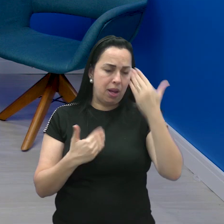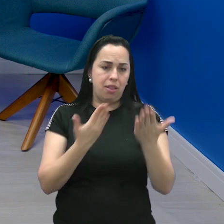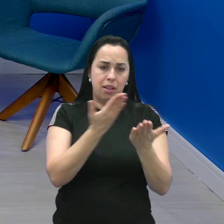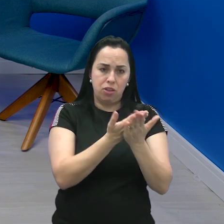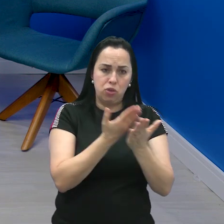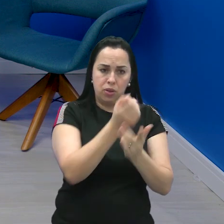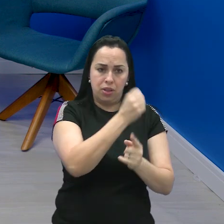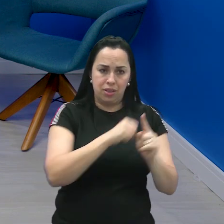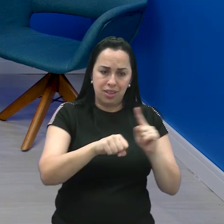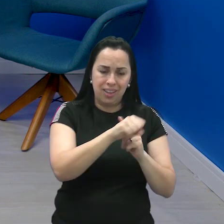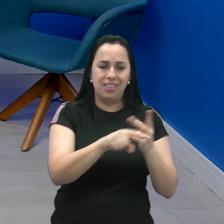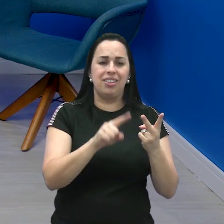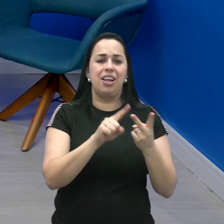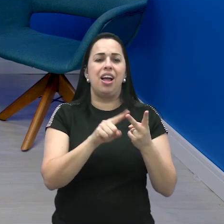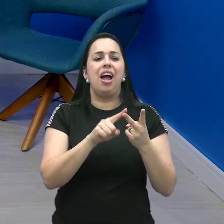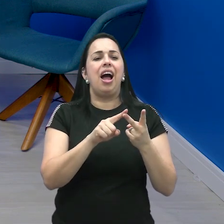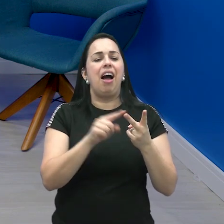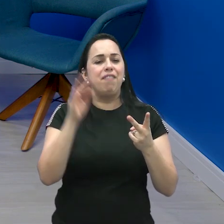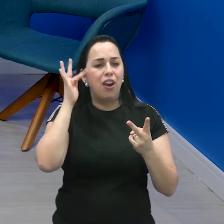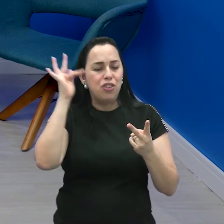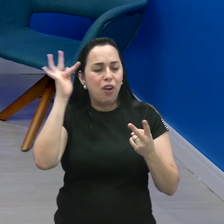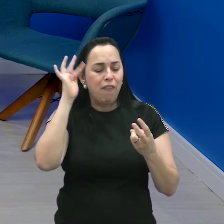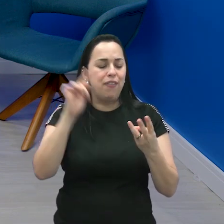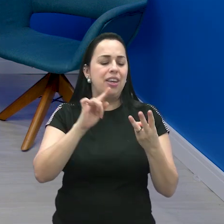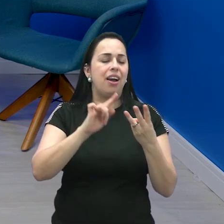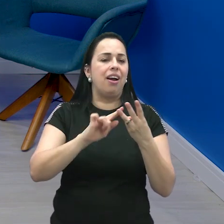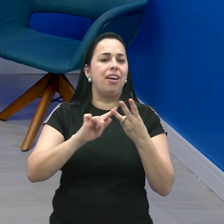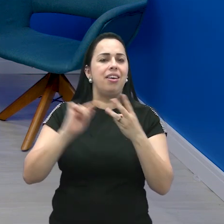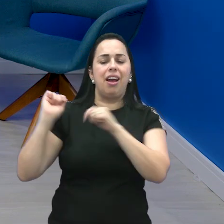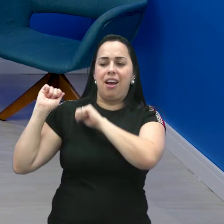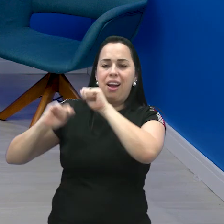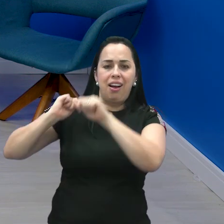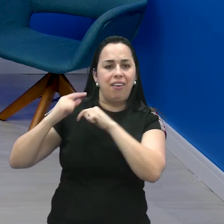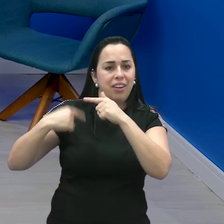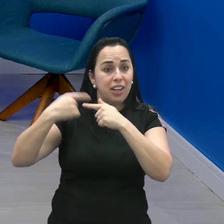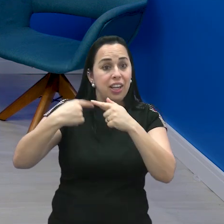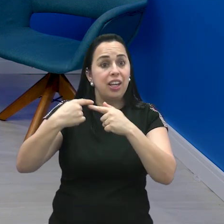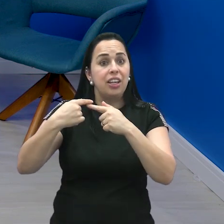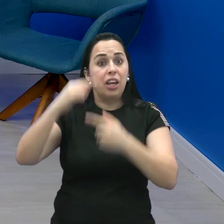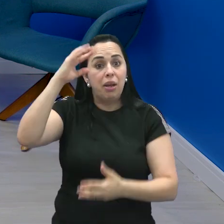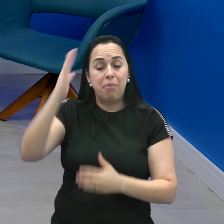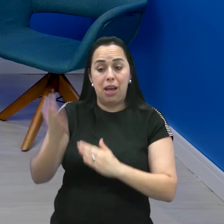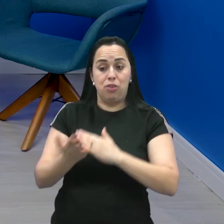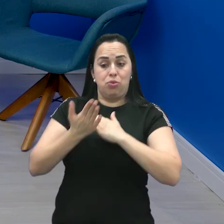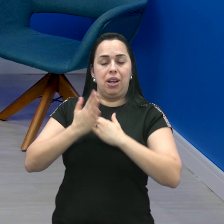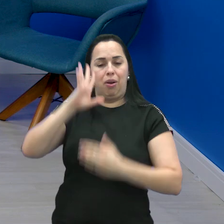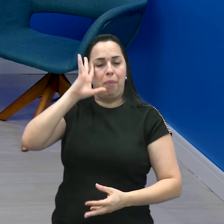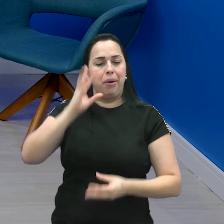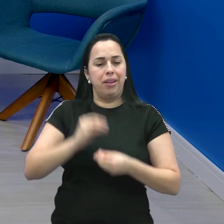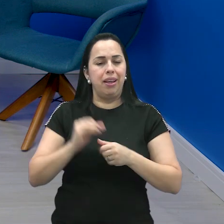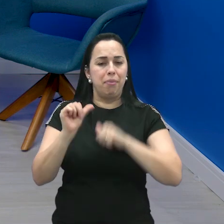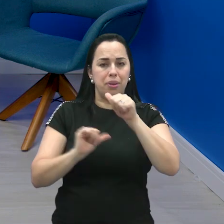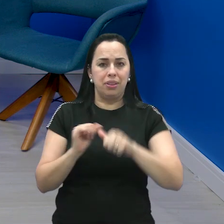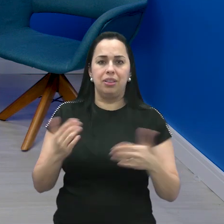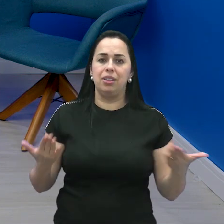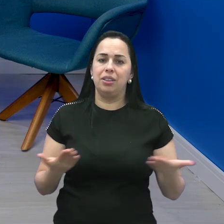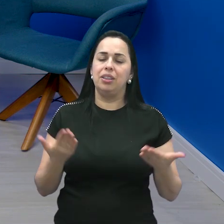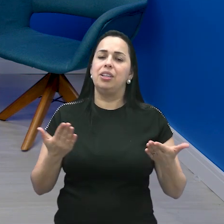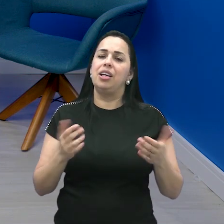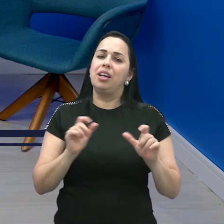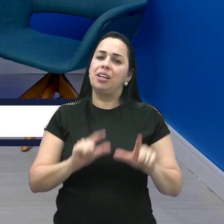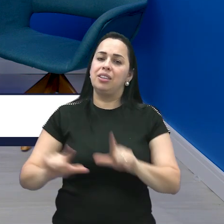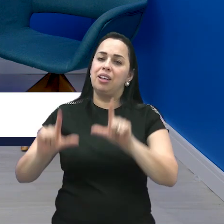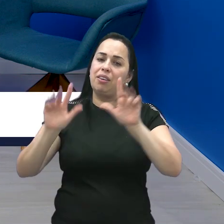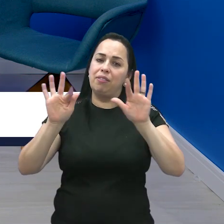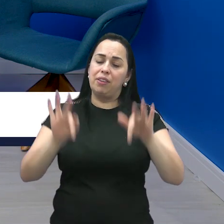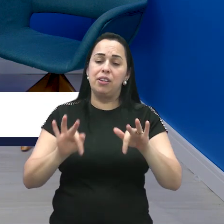sociologia, à filosofia, à antropologia, que ajudam a gente a entender todas essas mudanças, né? Com certeza. Bom, gente, termina aqui o Sobre Política dessa semana. Espero que